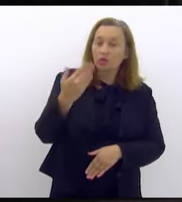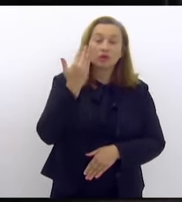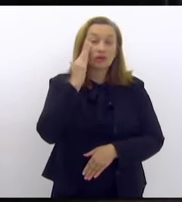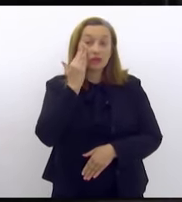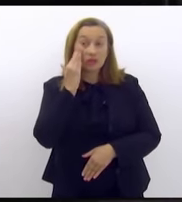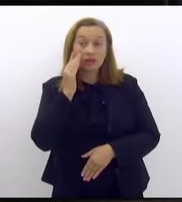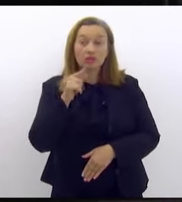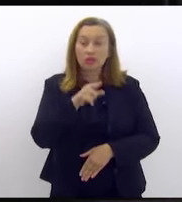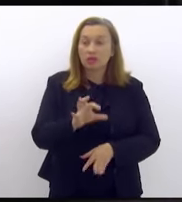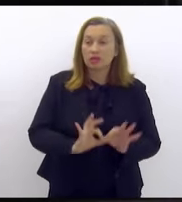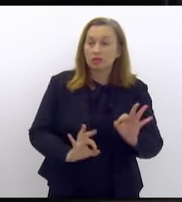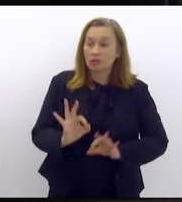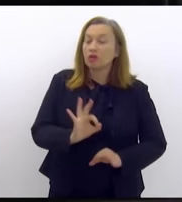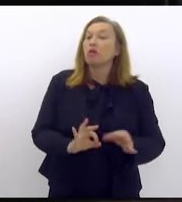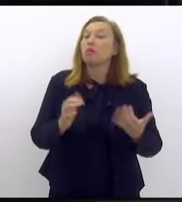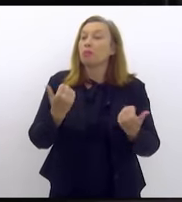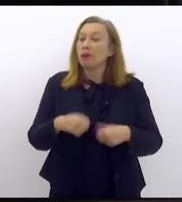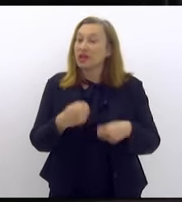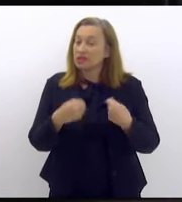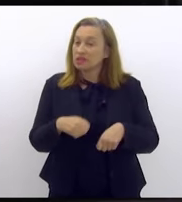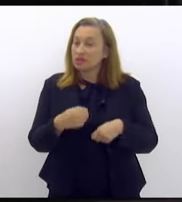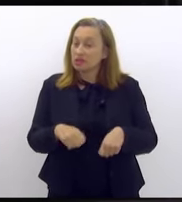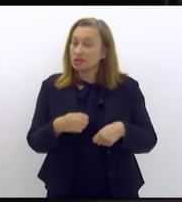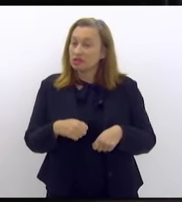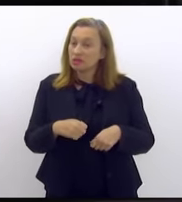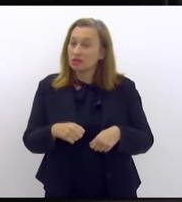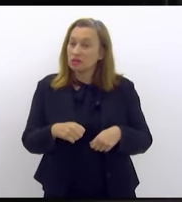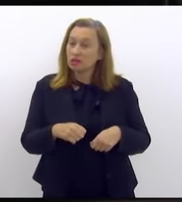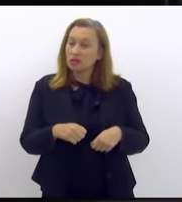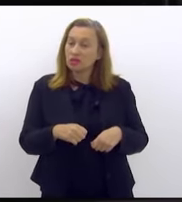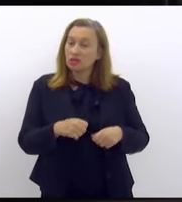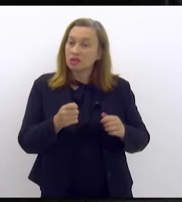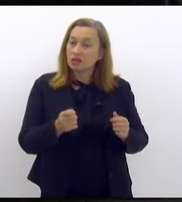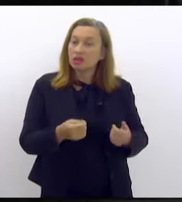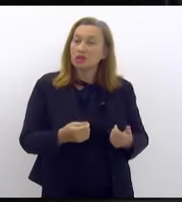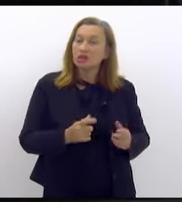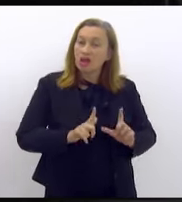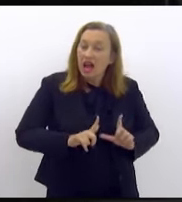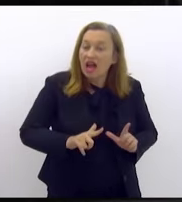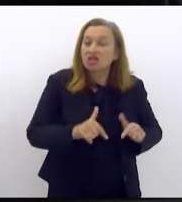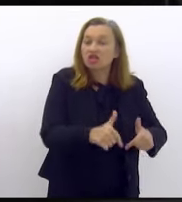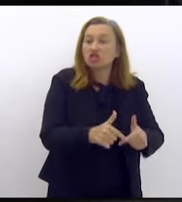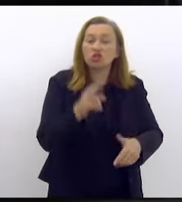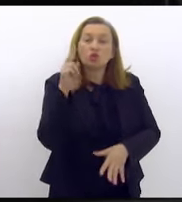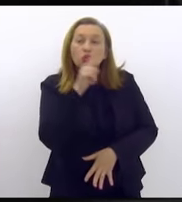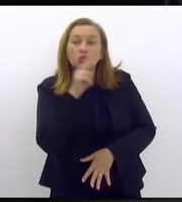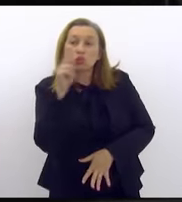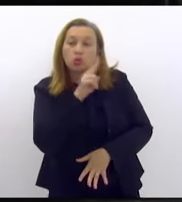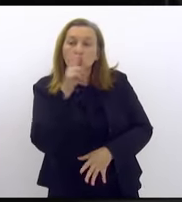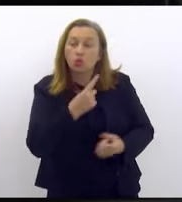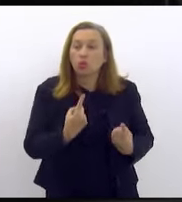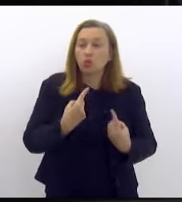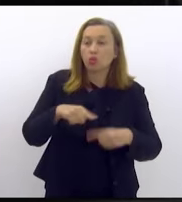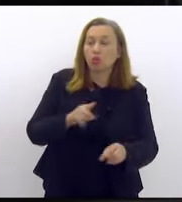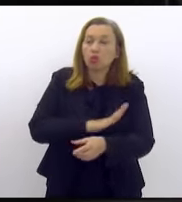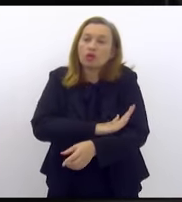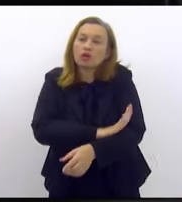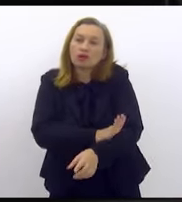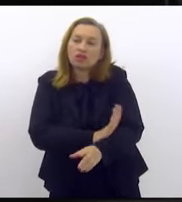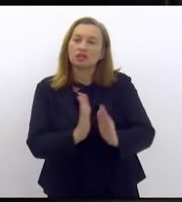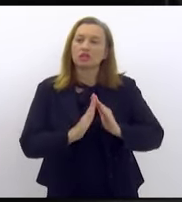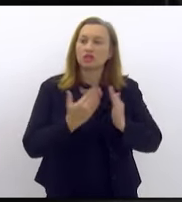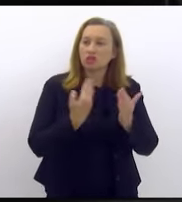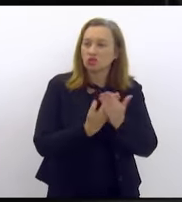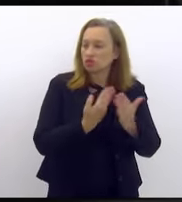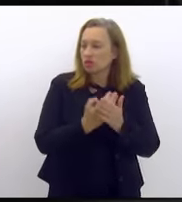entendendo que esse projeto ele precisa ser conclusivo, ele é urgente no enfrentamento ao racismo nas